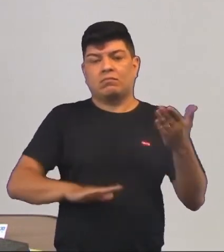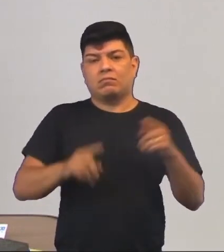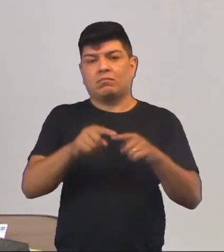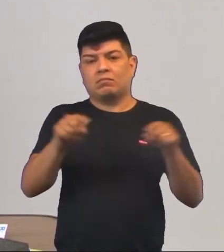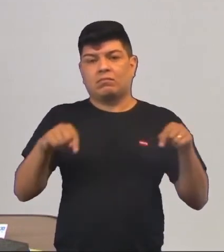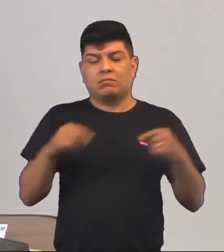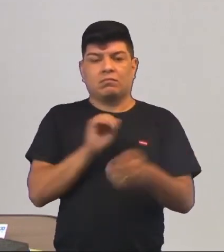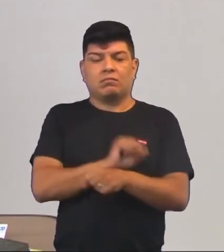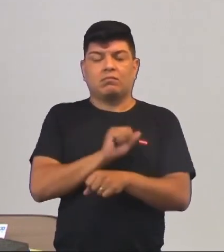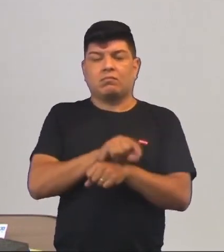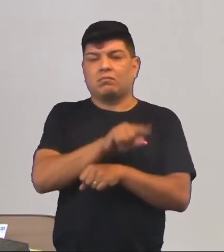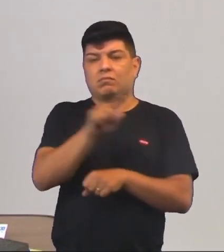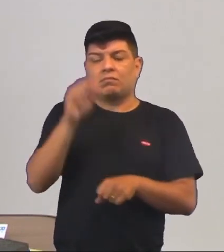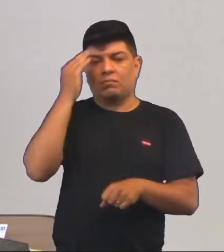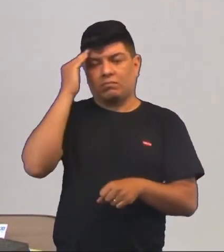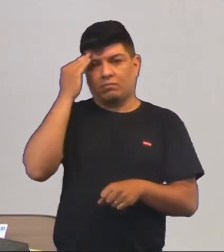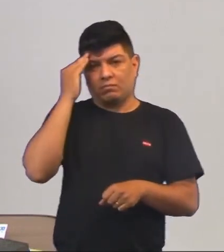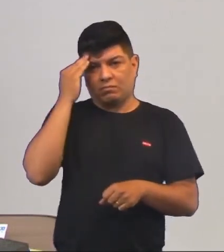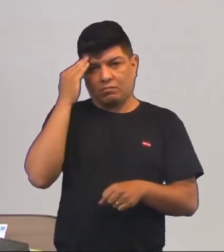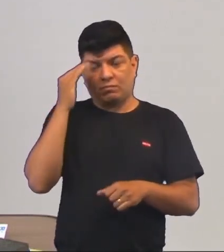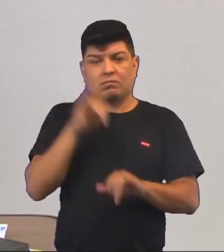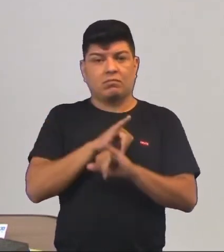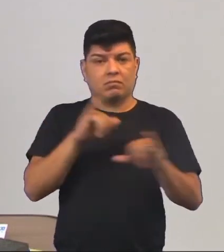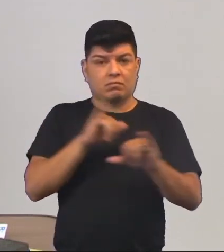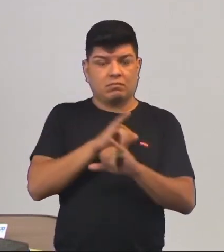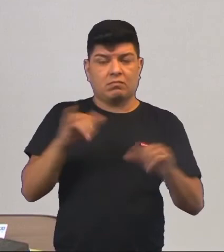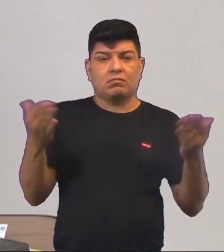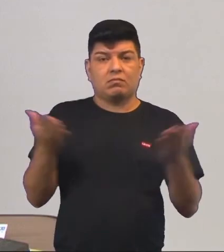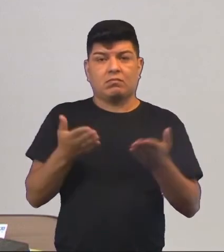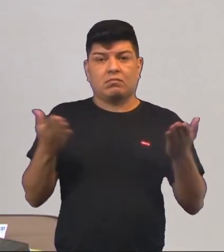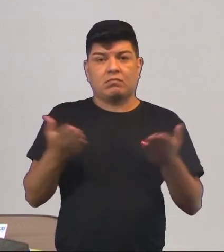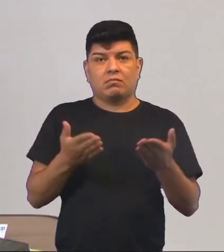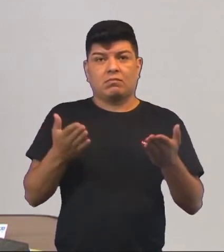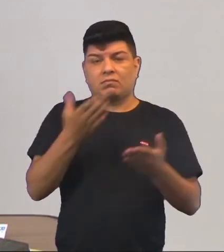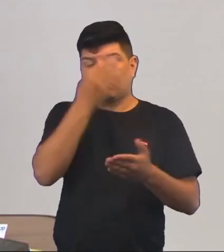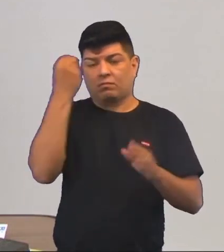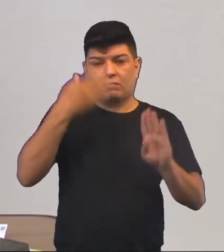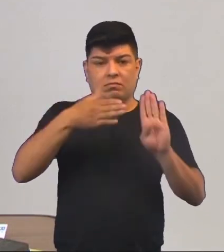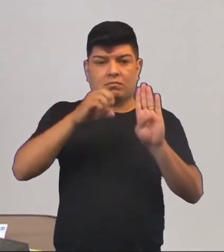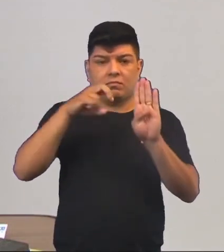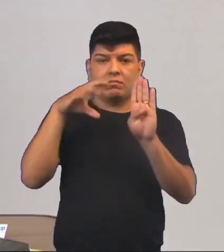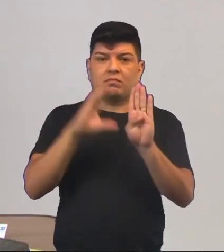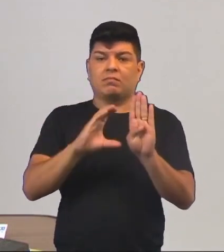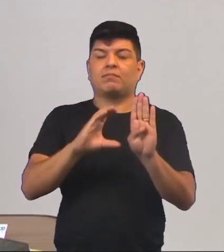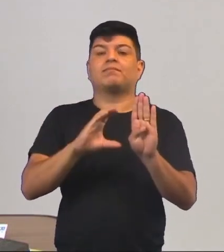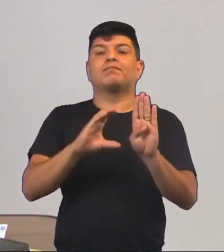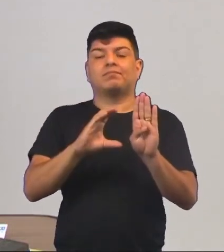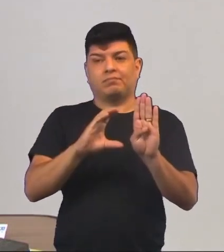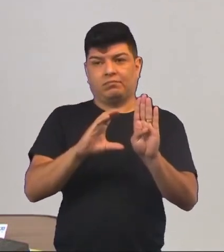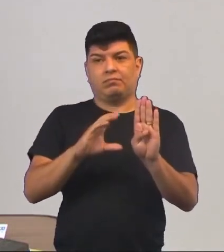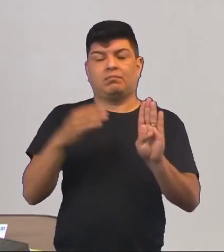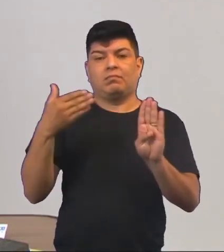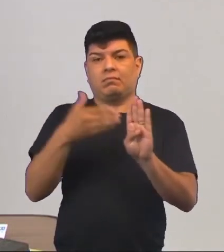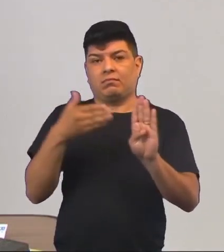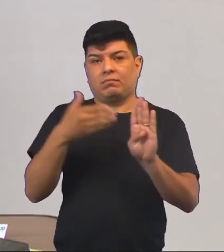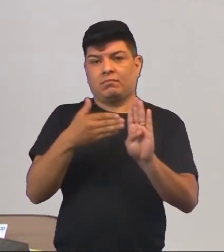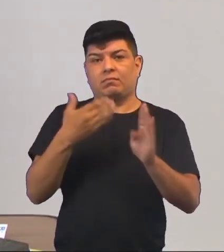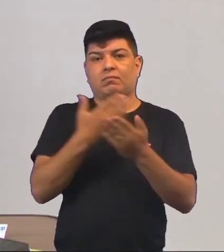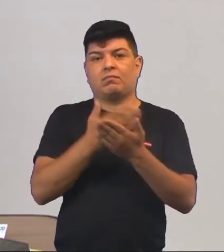bom? Eu espero que você tenha compreendido a mensagem da nossa aula hoje e não esqueça de acessar a plataforma Eduque para você